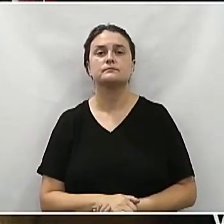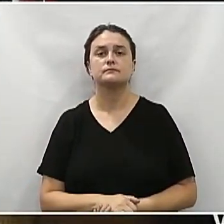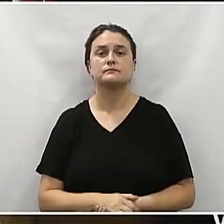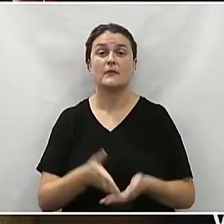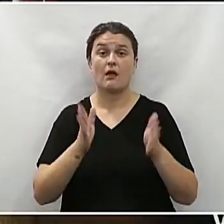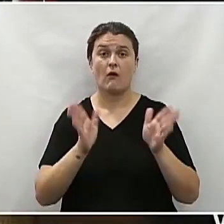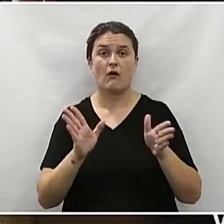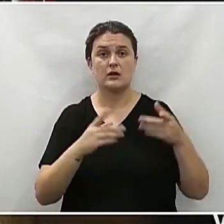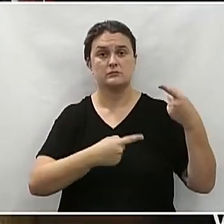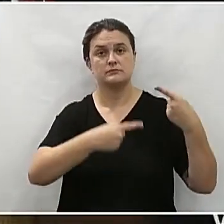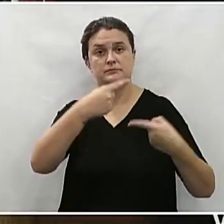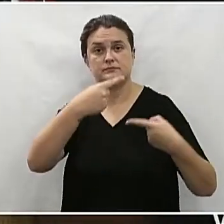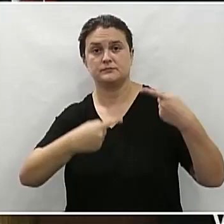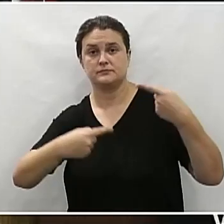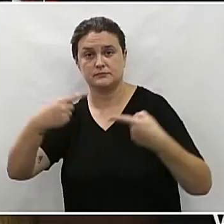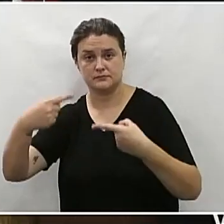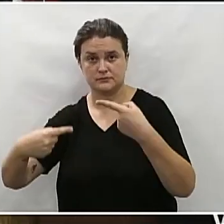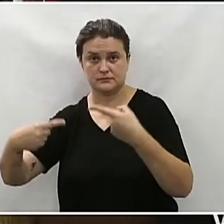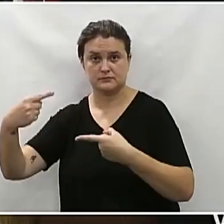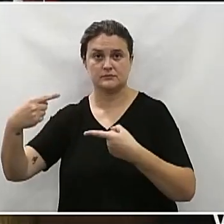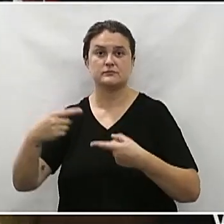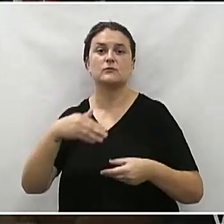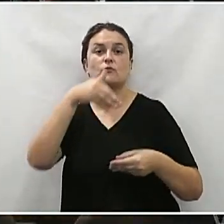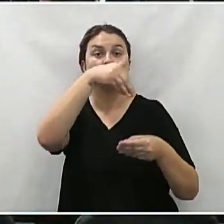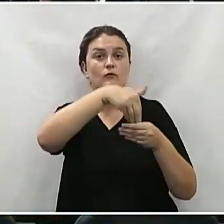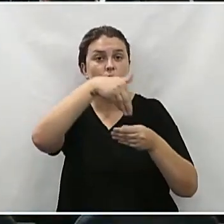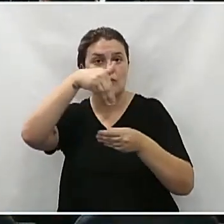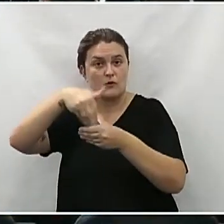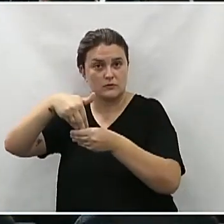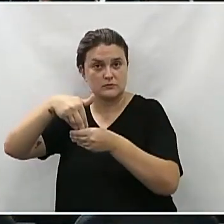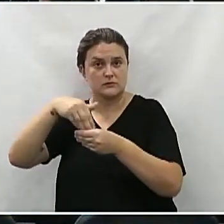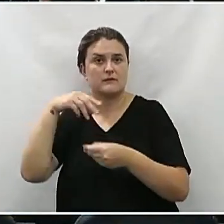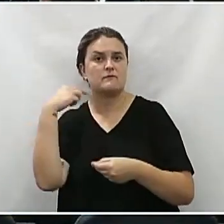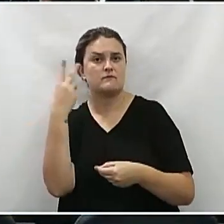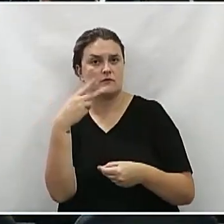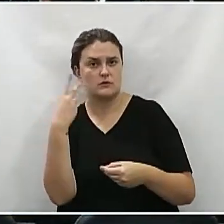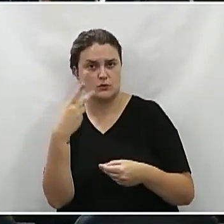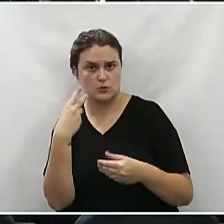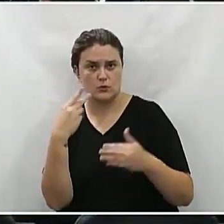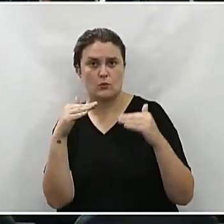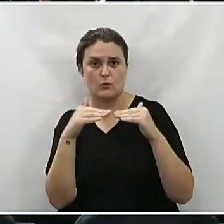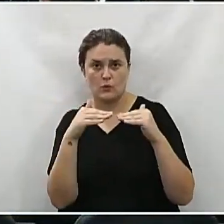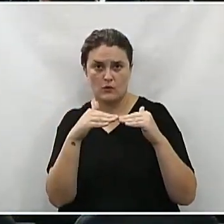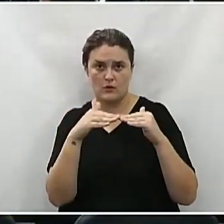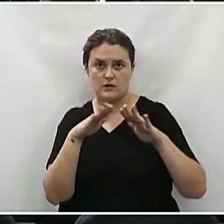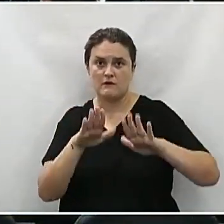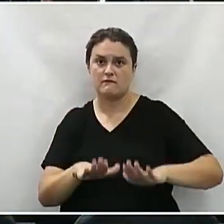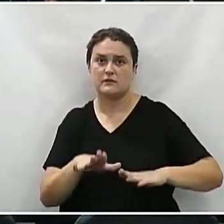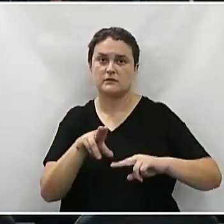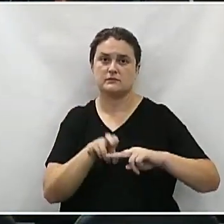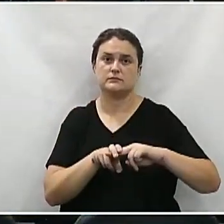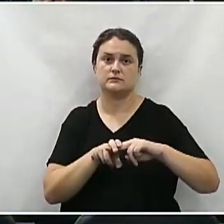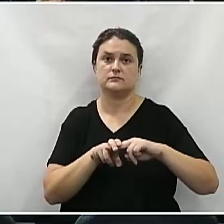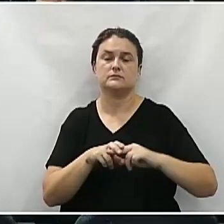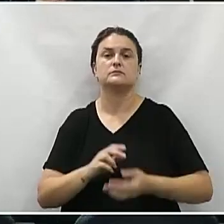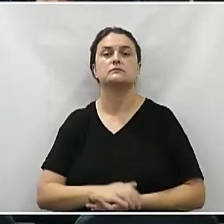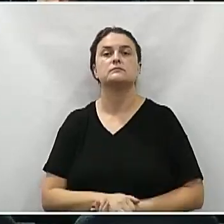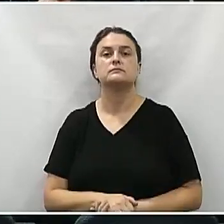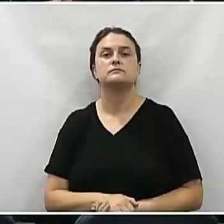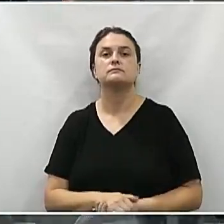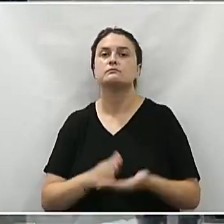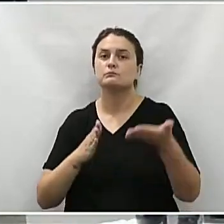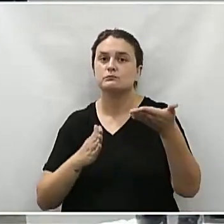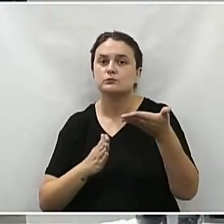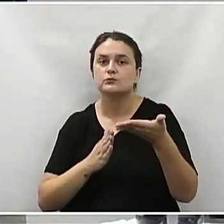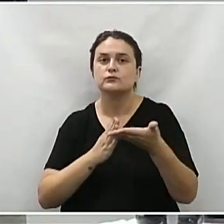Em discussão. Em votação. Senhores vereadores que aprovam, permaneçam como estão.